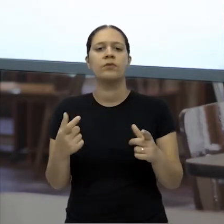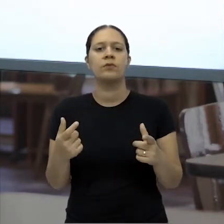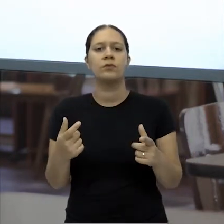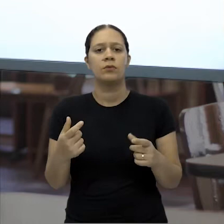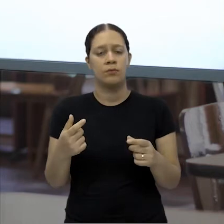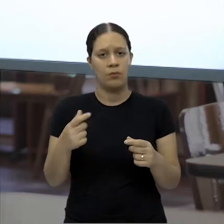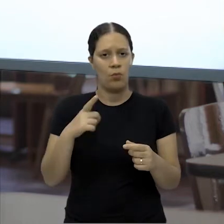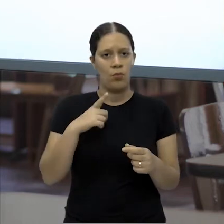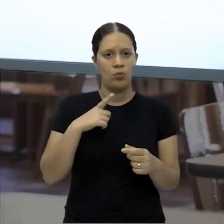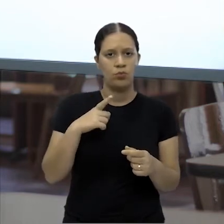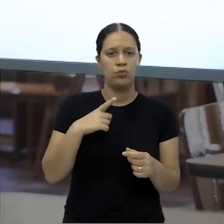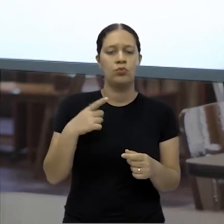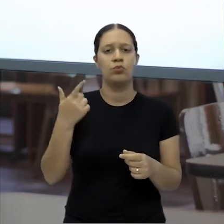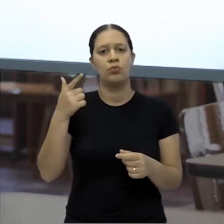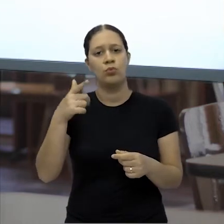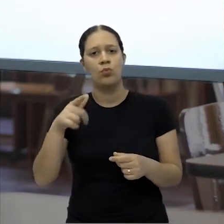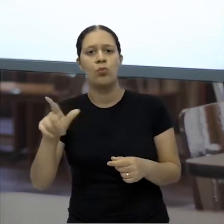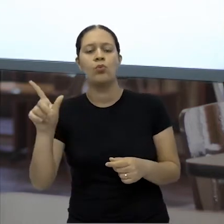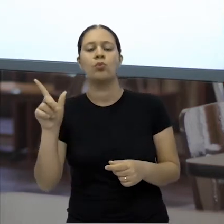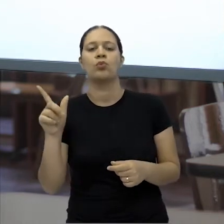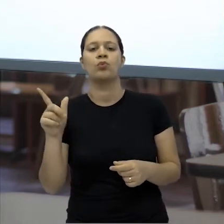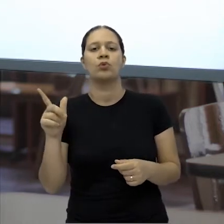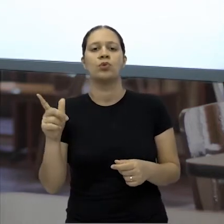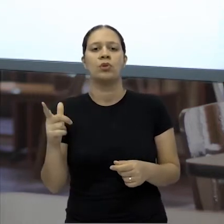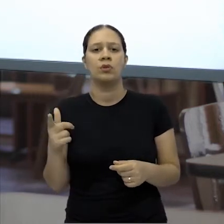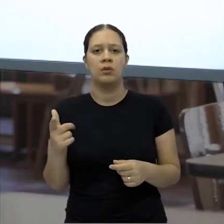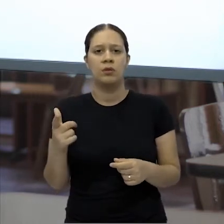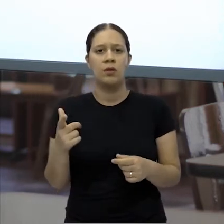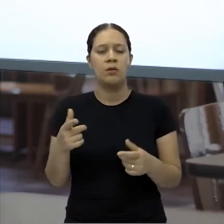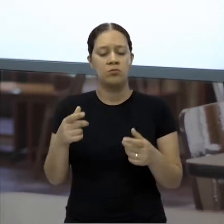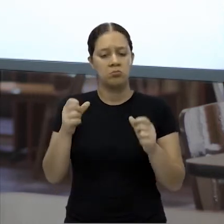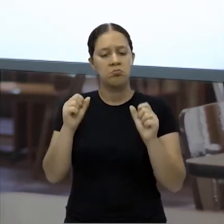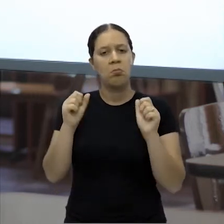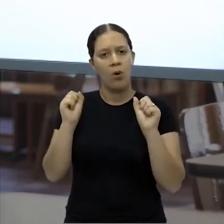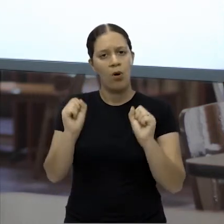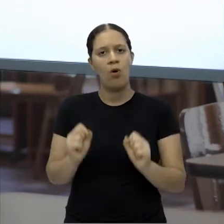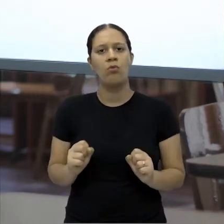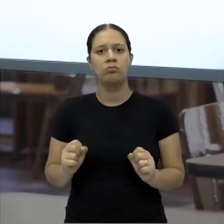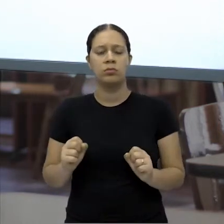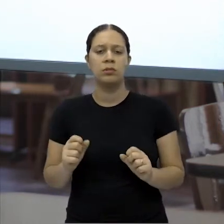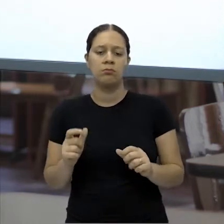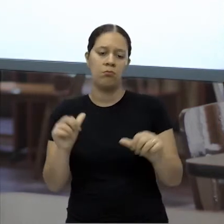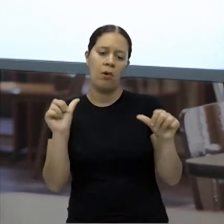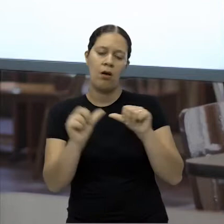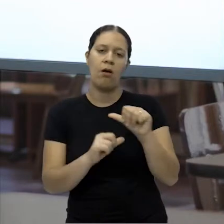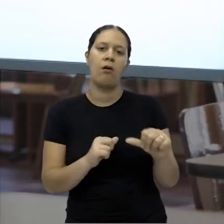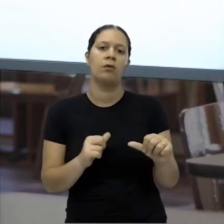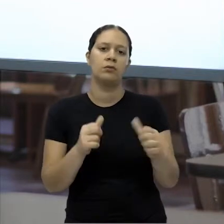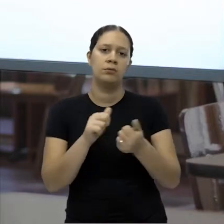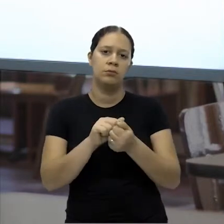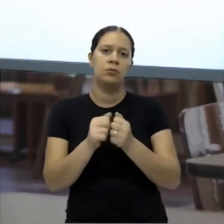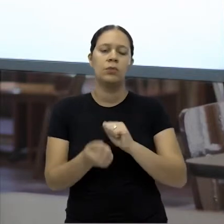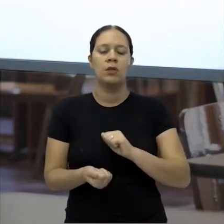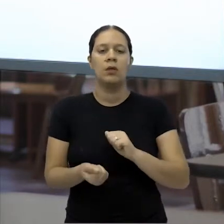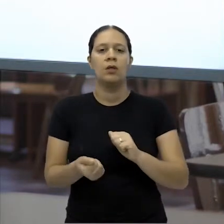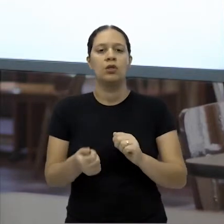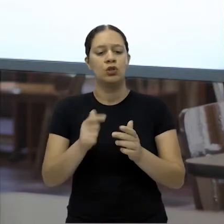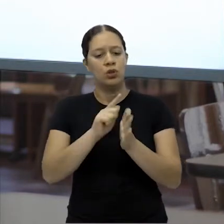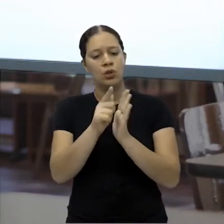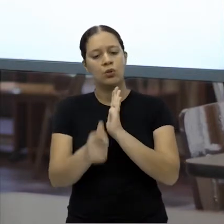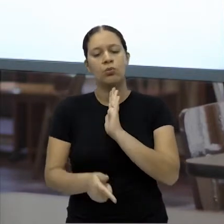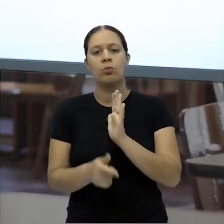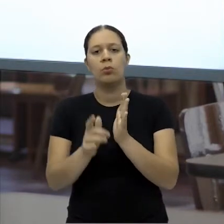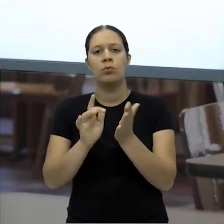naquela palavra, já vai te levar para um outro portal. Chamamos isso de hiperlinks. Tudo isso são